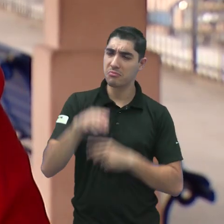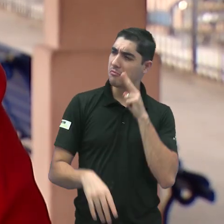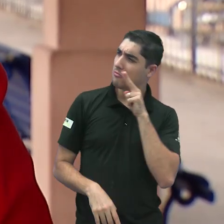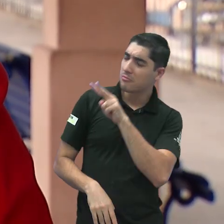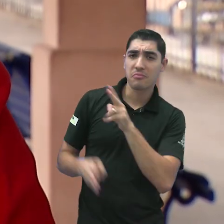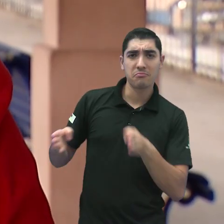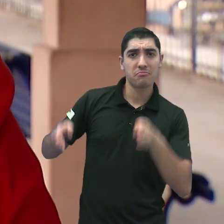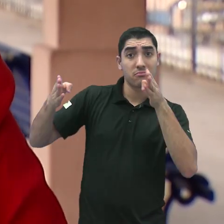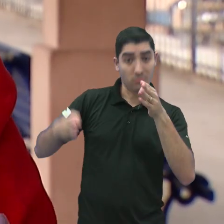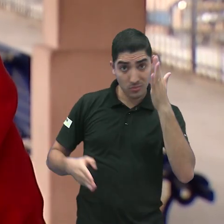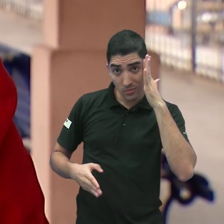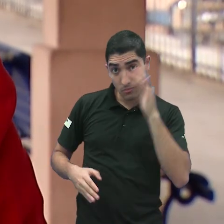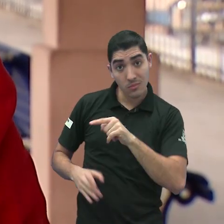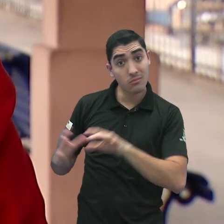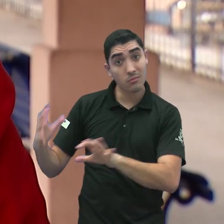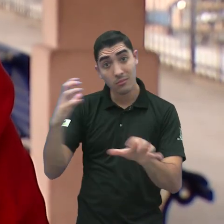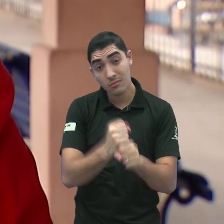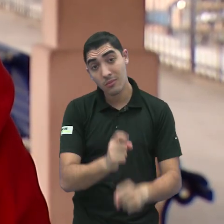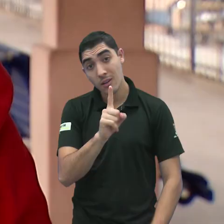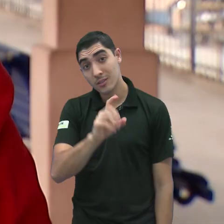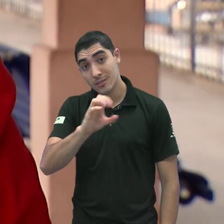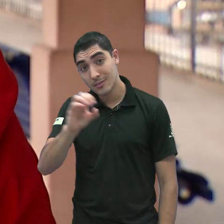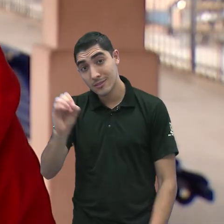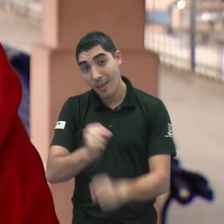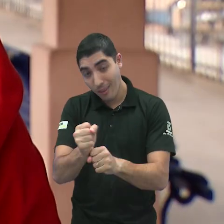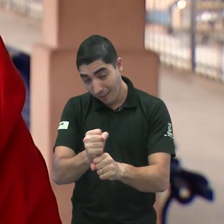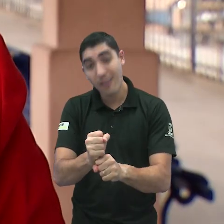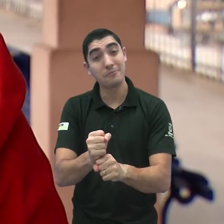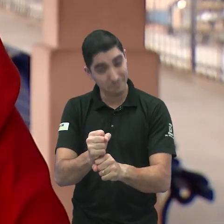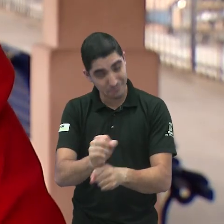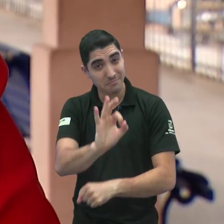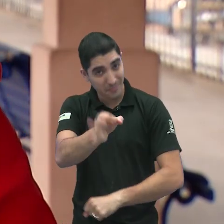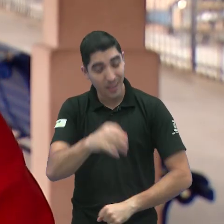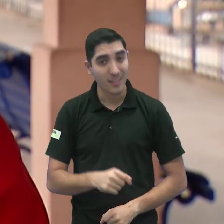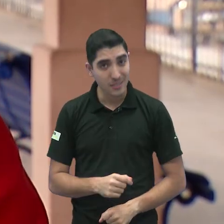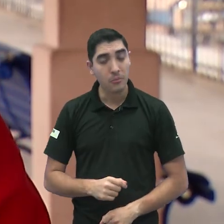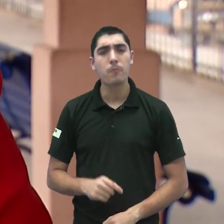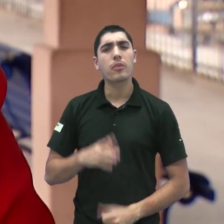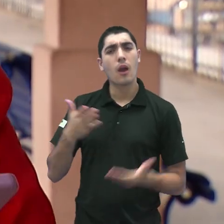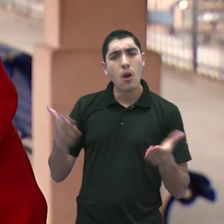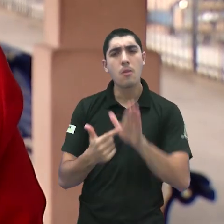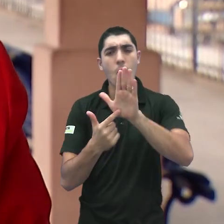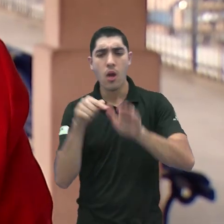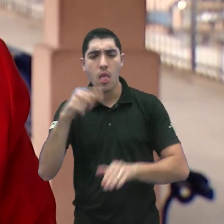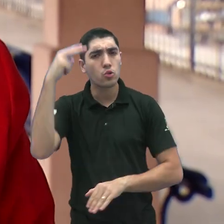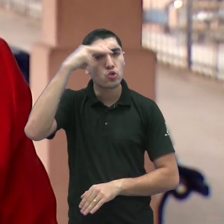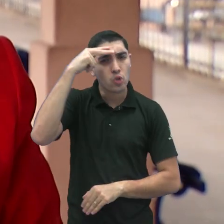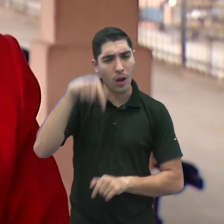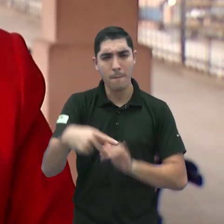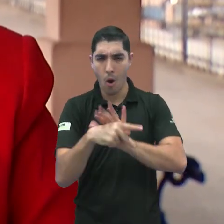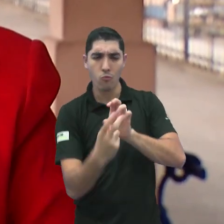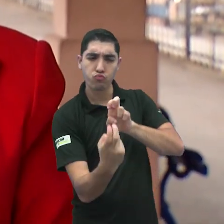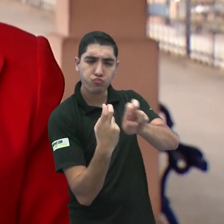prédio. Sabia que ele já tem 100 anos de história? Isso mesmo. E para falar um pouquinho da estação ferroviária e dessa história aqui de São